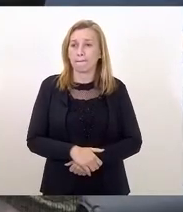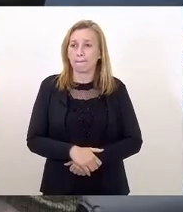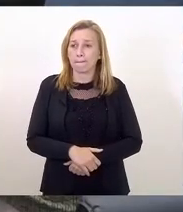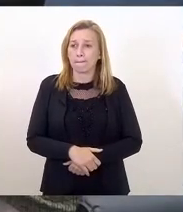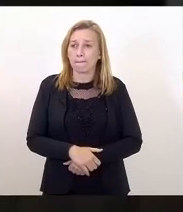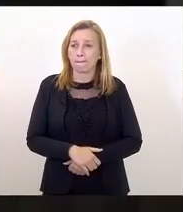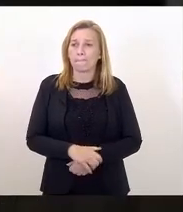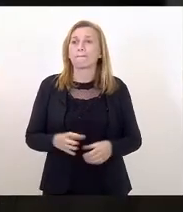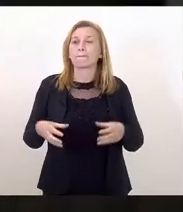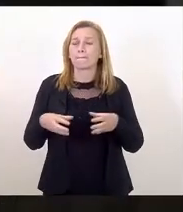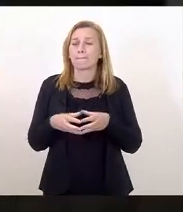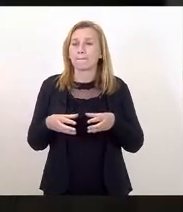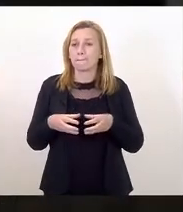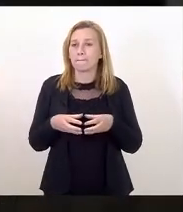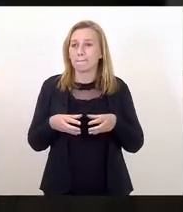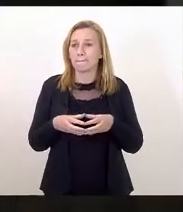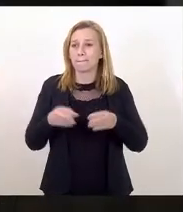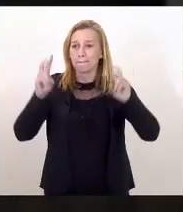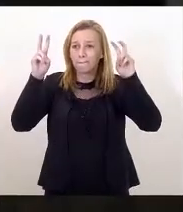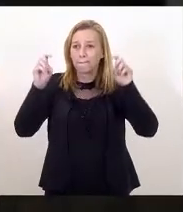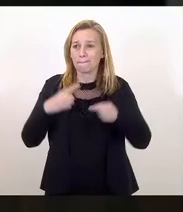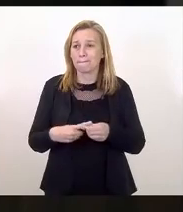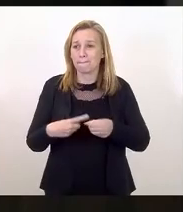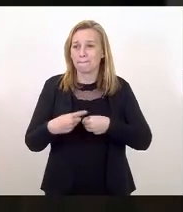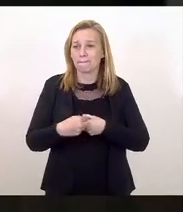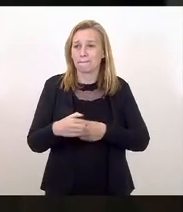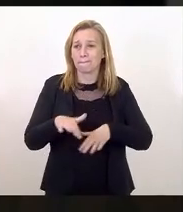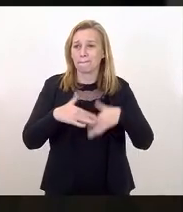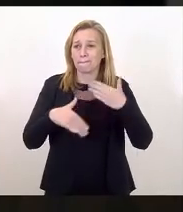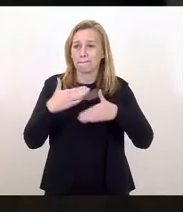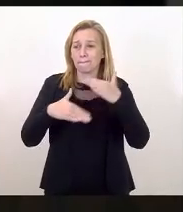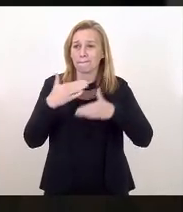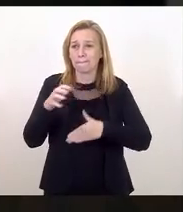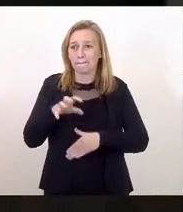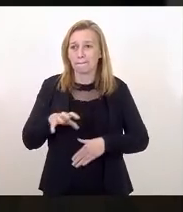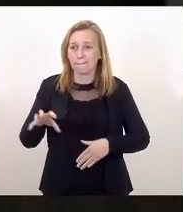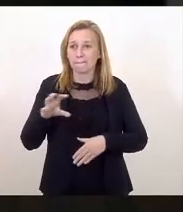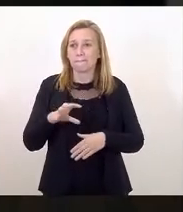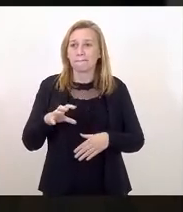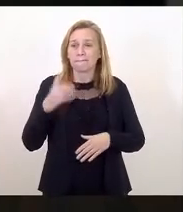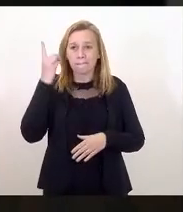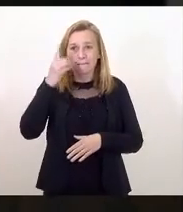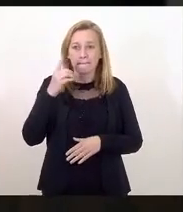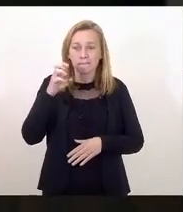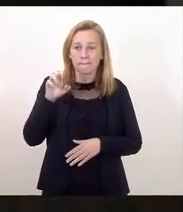Pela Comissão de Assuntos Municipais e Desenvolvimento Regional, deputado Eurico Júnior.